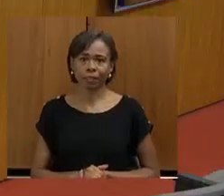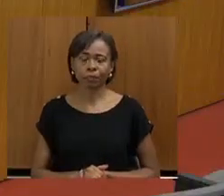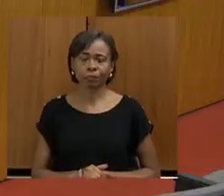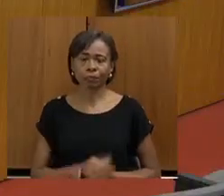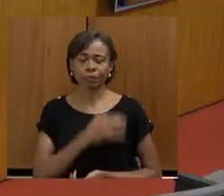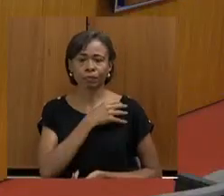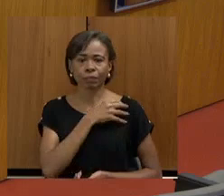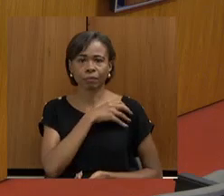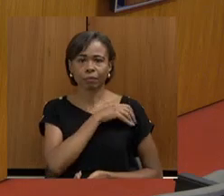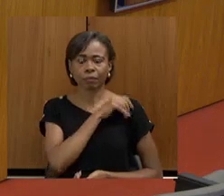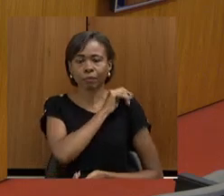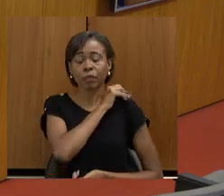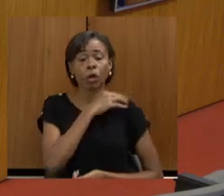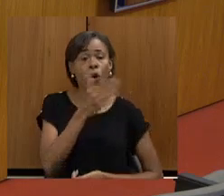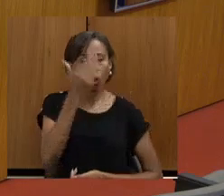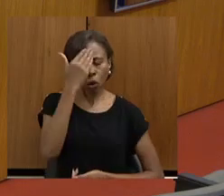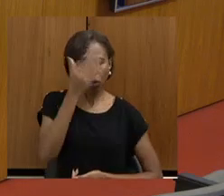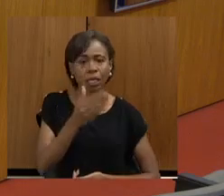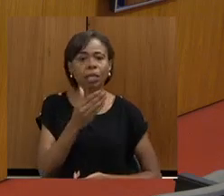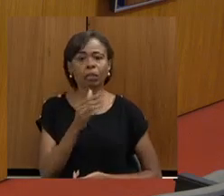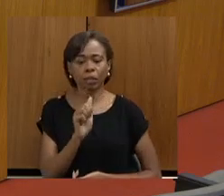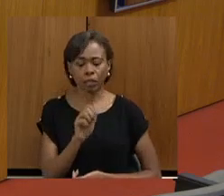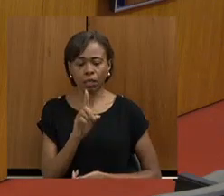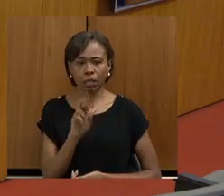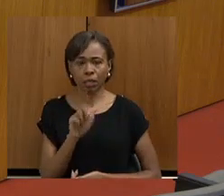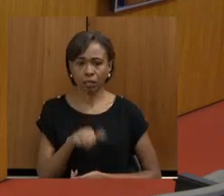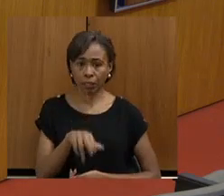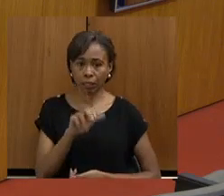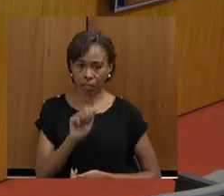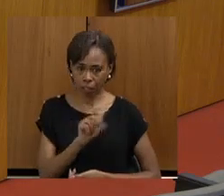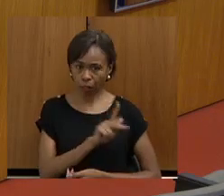Muito bem. Obrigado, professora Adriana. Obrigado.